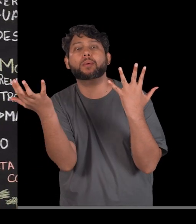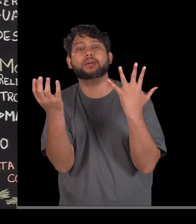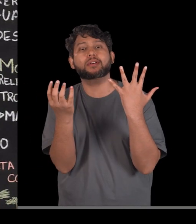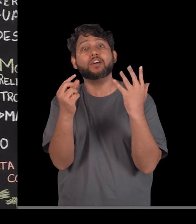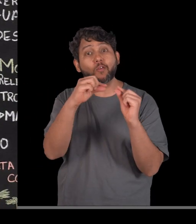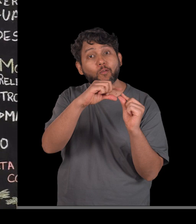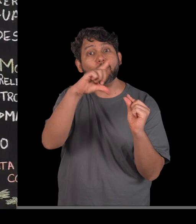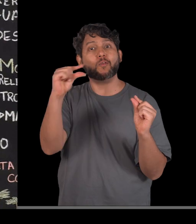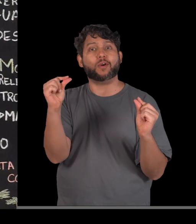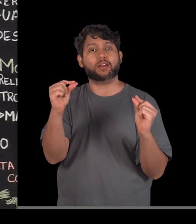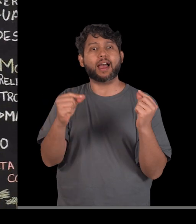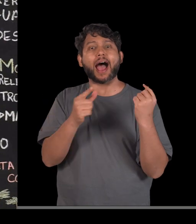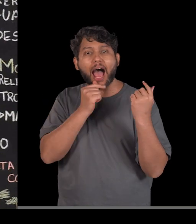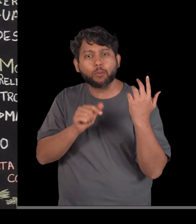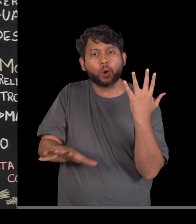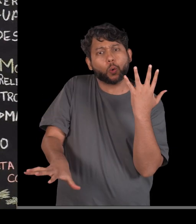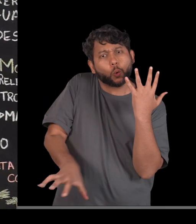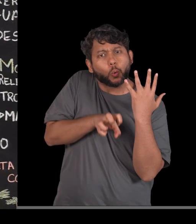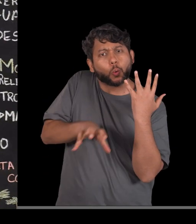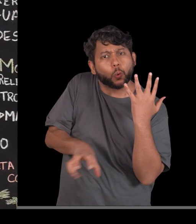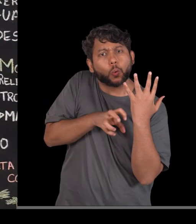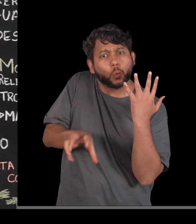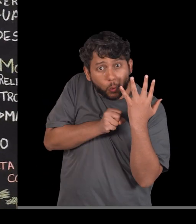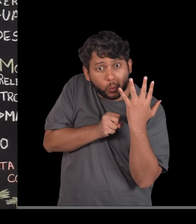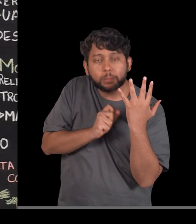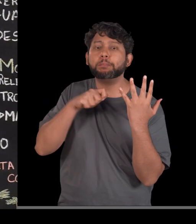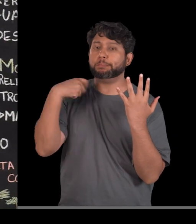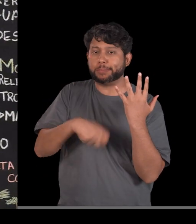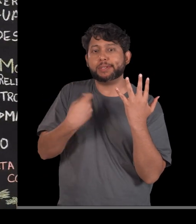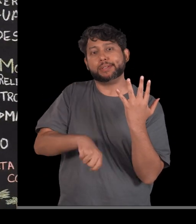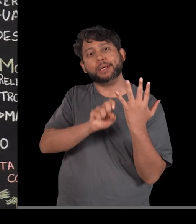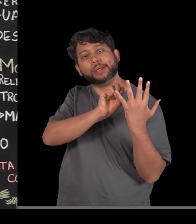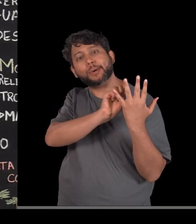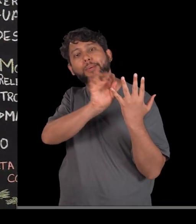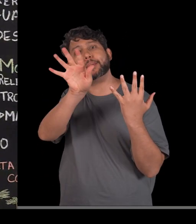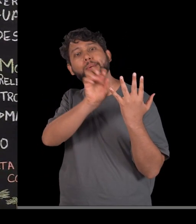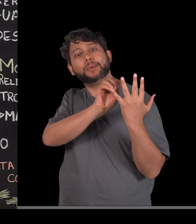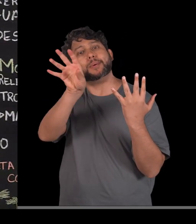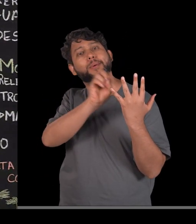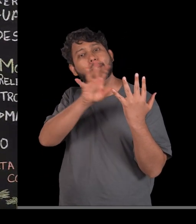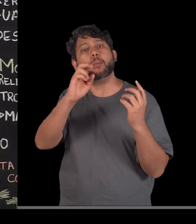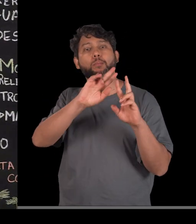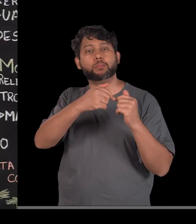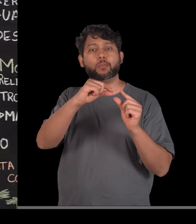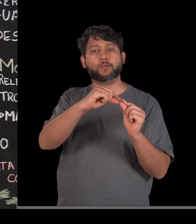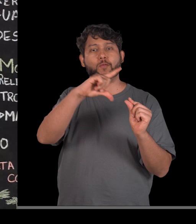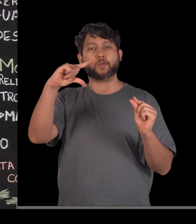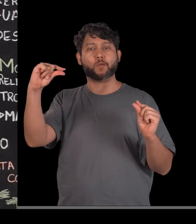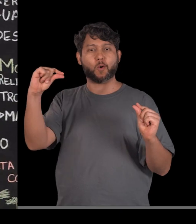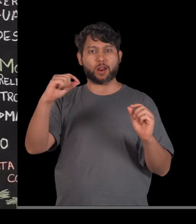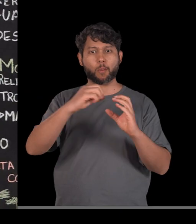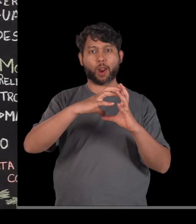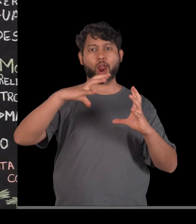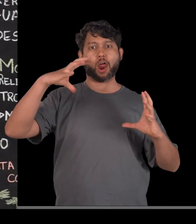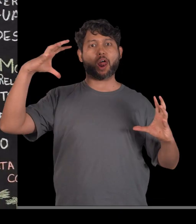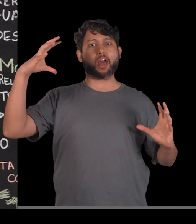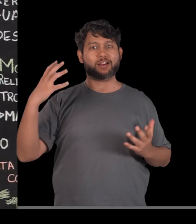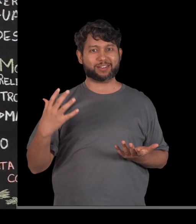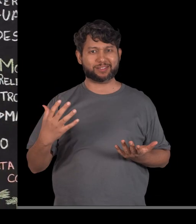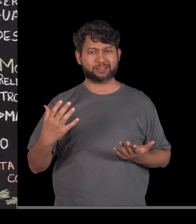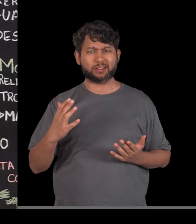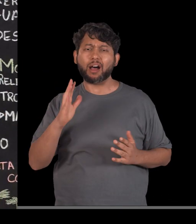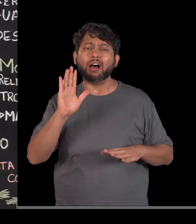se absorve muita água, se libera muita água. Tranquilo? Então as plantas lá ou têm